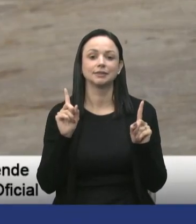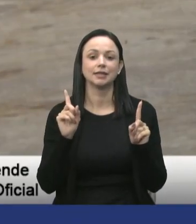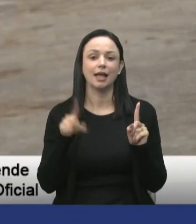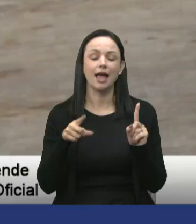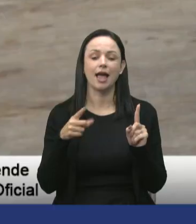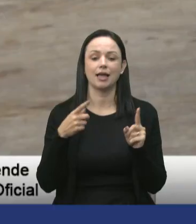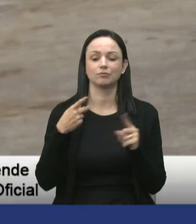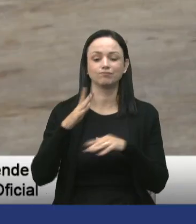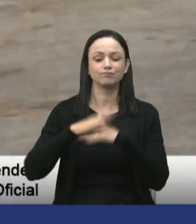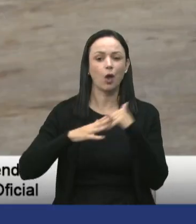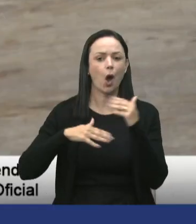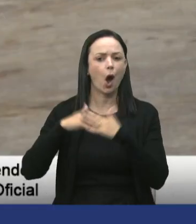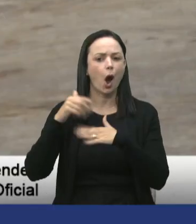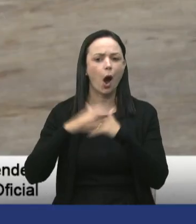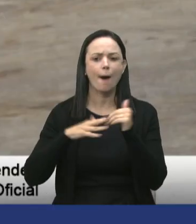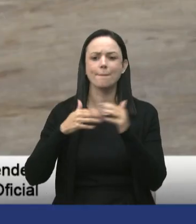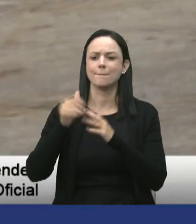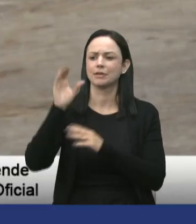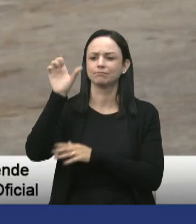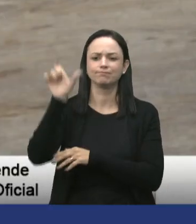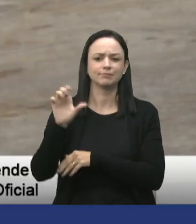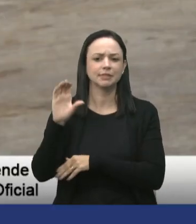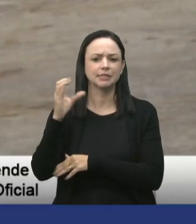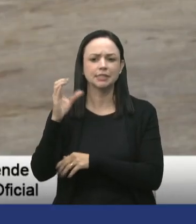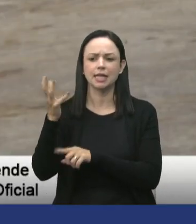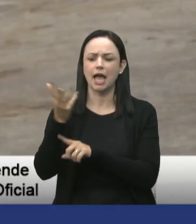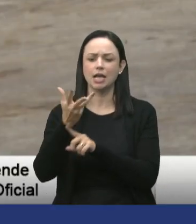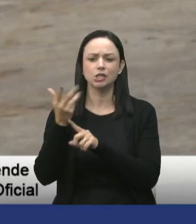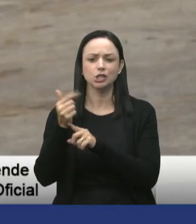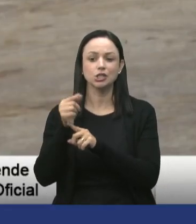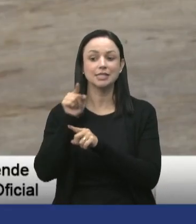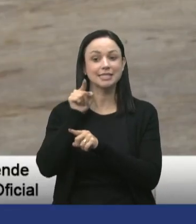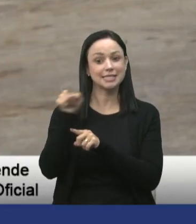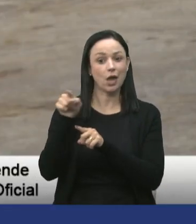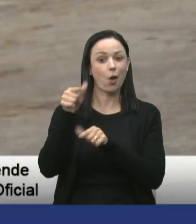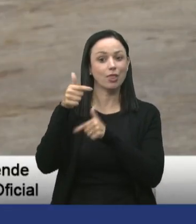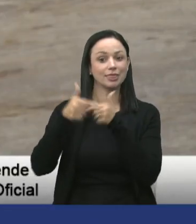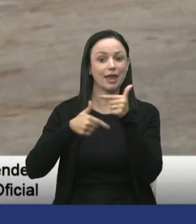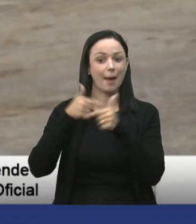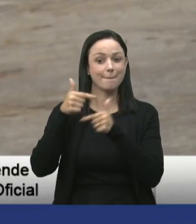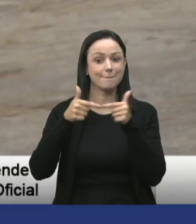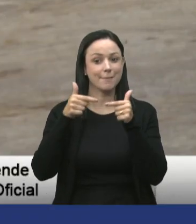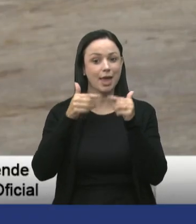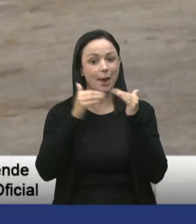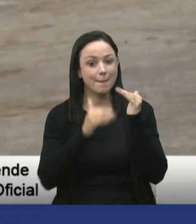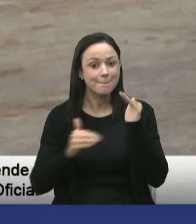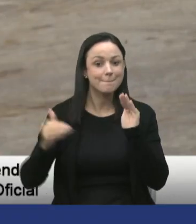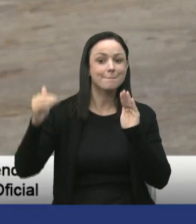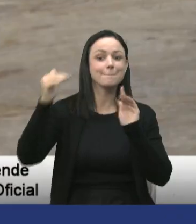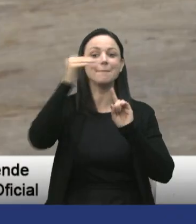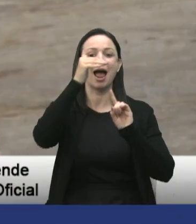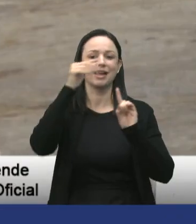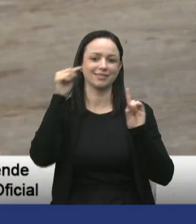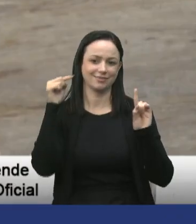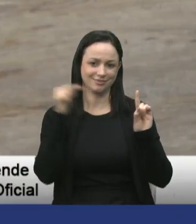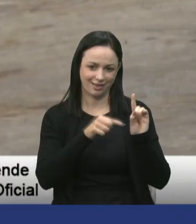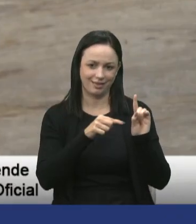obra, né, do artista, do cientista, que o trabalho se sobreponha à própria pessoa,